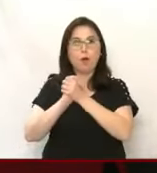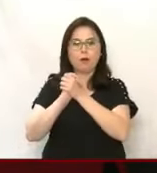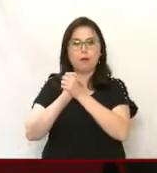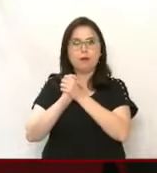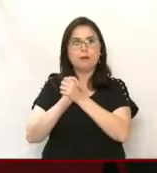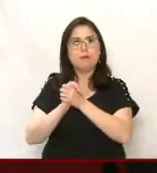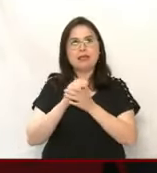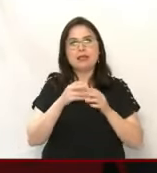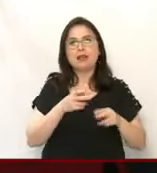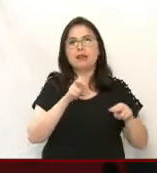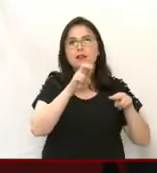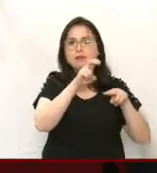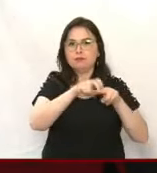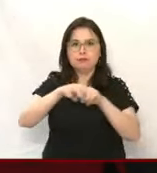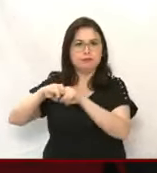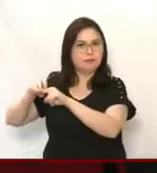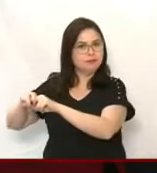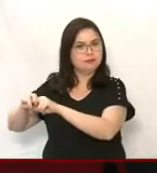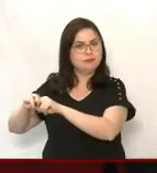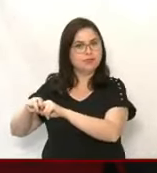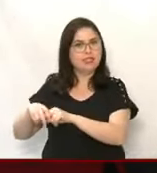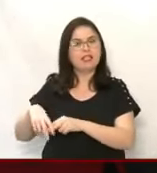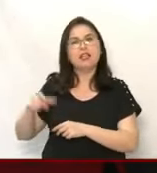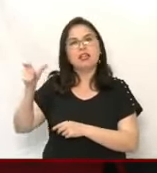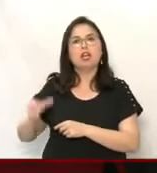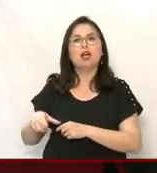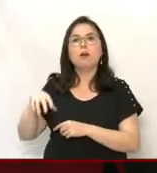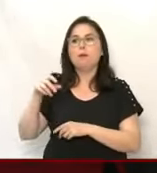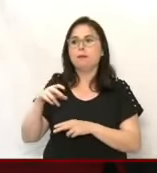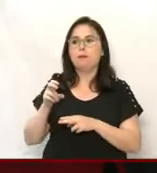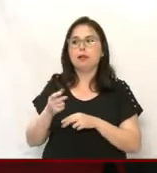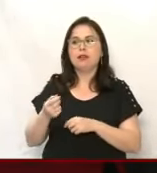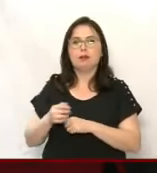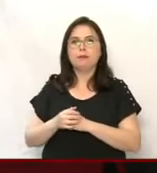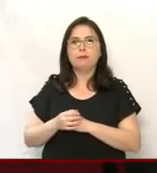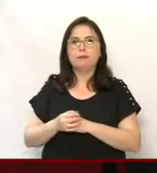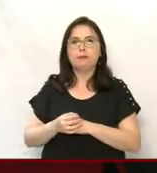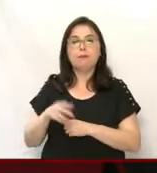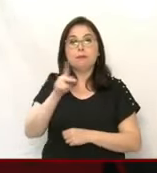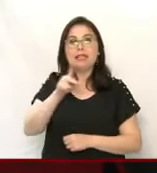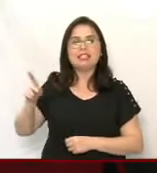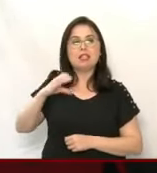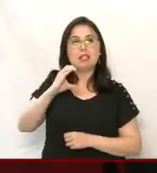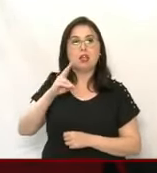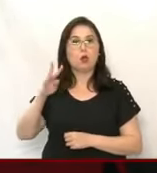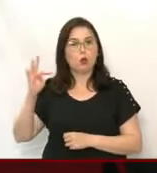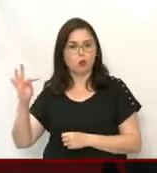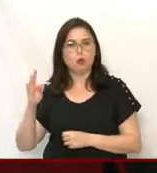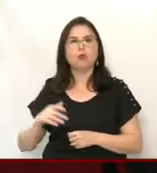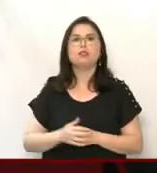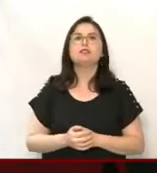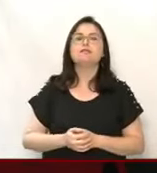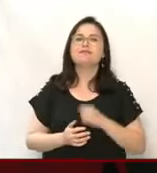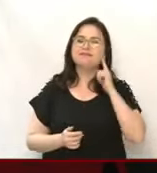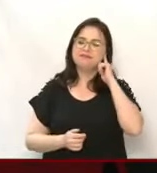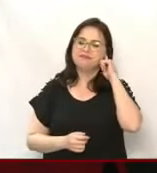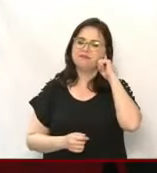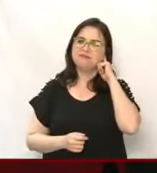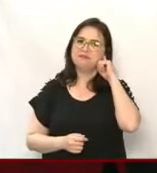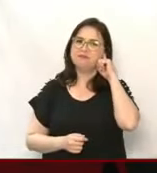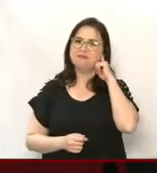né? Companheiro Sérgio Nobre, ex-presidente do nosso sindicato, meu companheiro de luta,